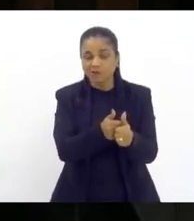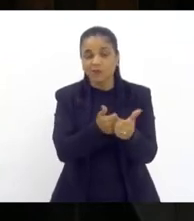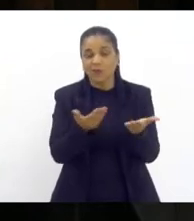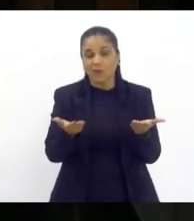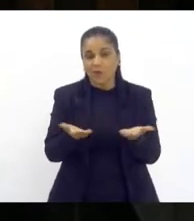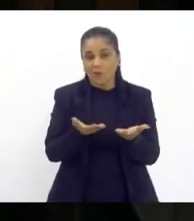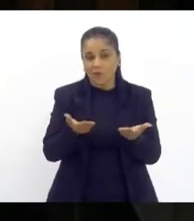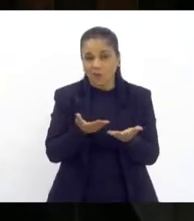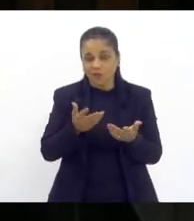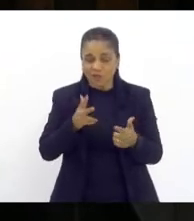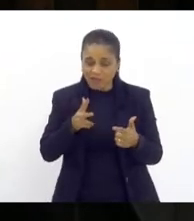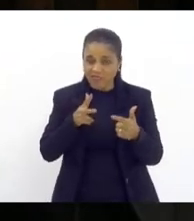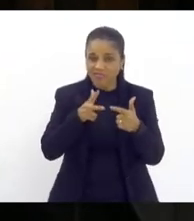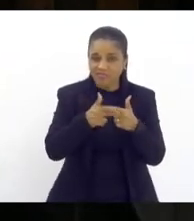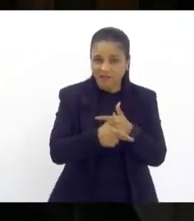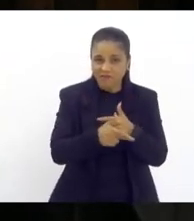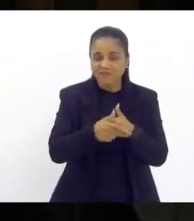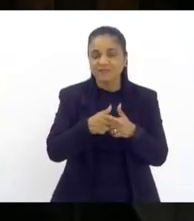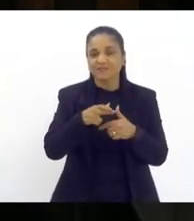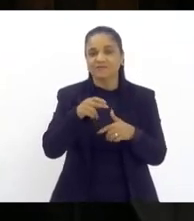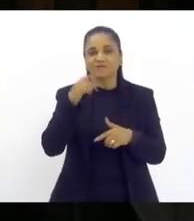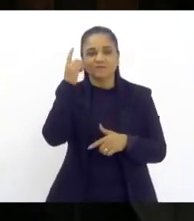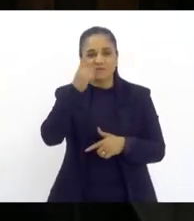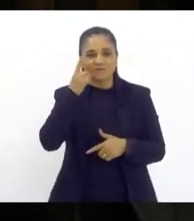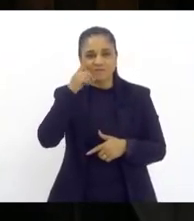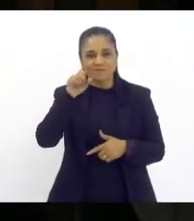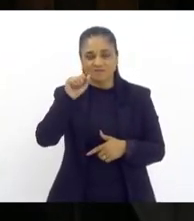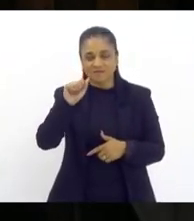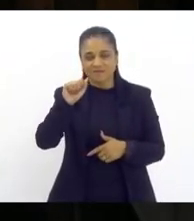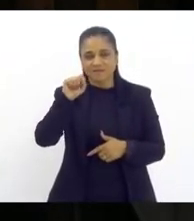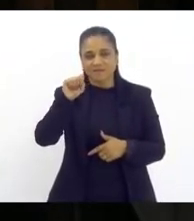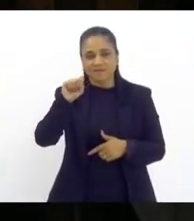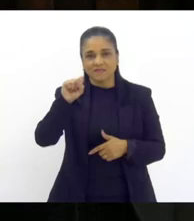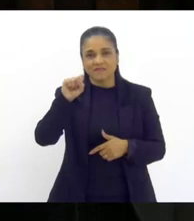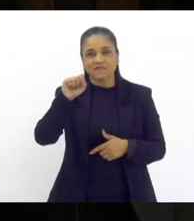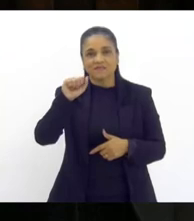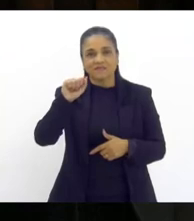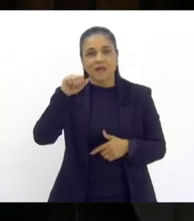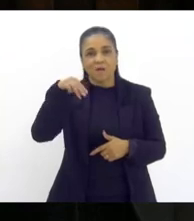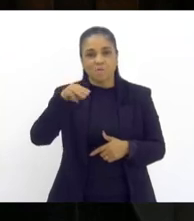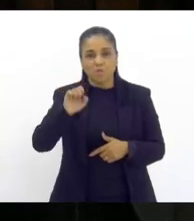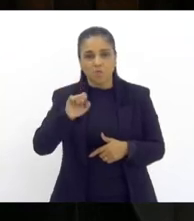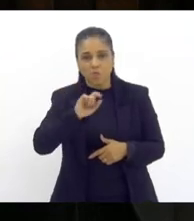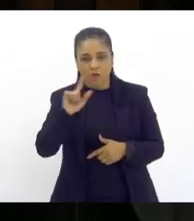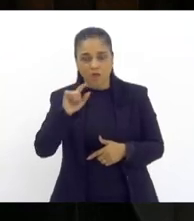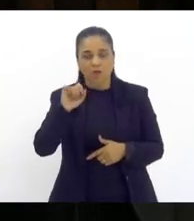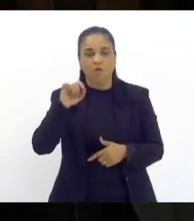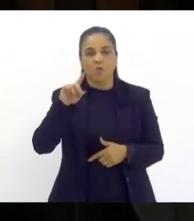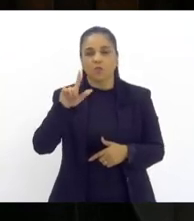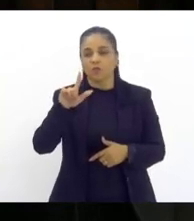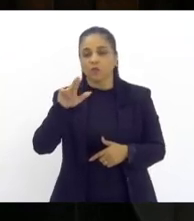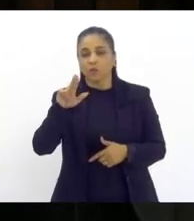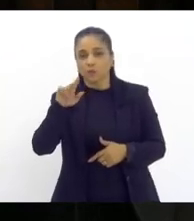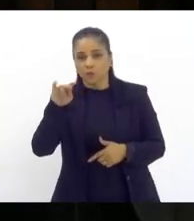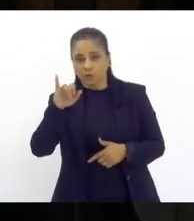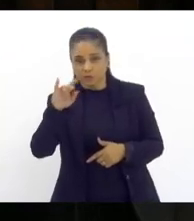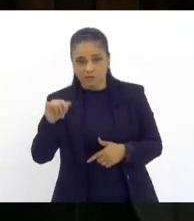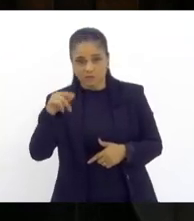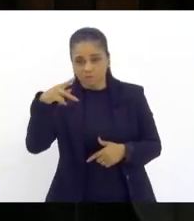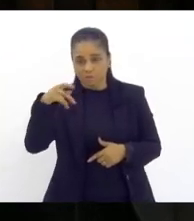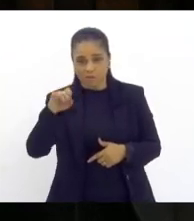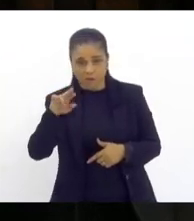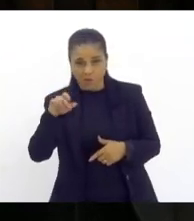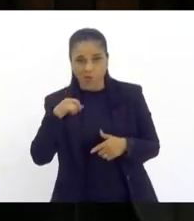com as intervenções do deputado Samuel Malafaia, deputado Ottoni, deputado Luiz Paulo, é que as comissões temáticas não têm